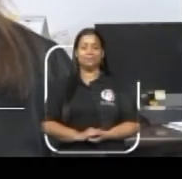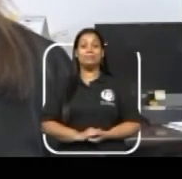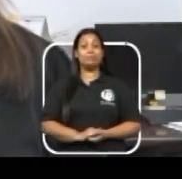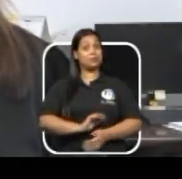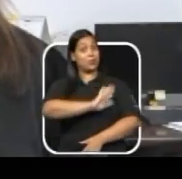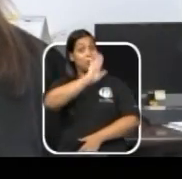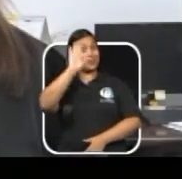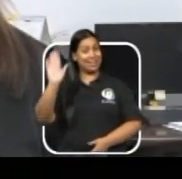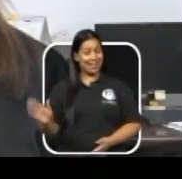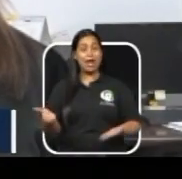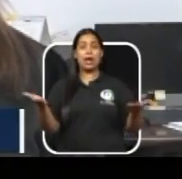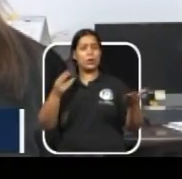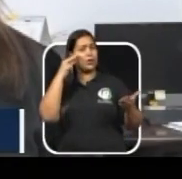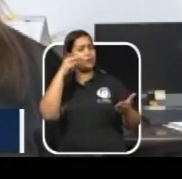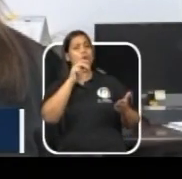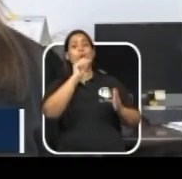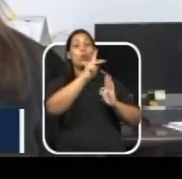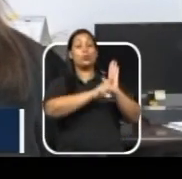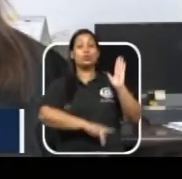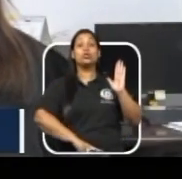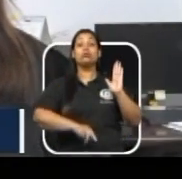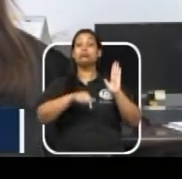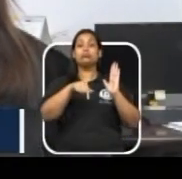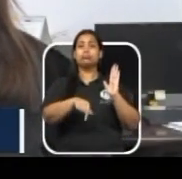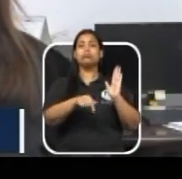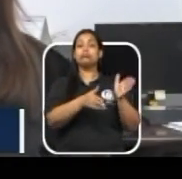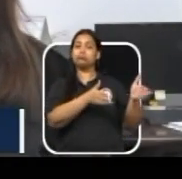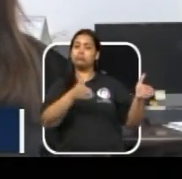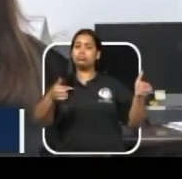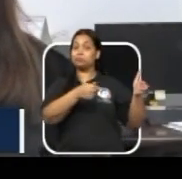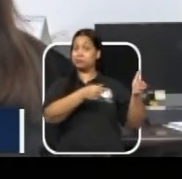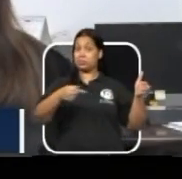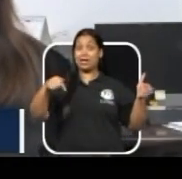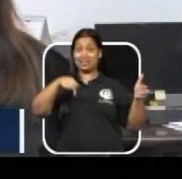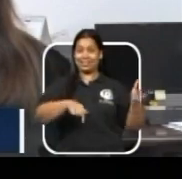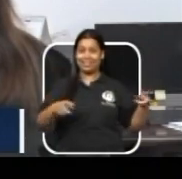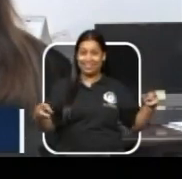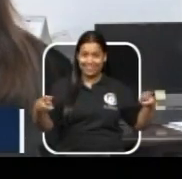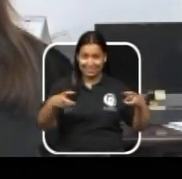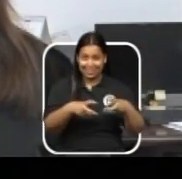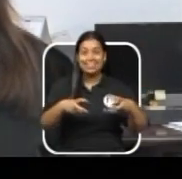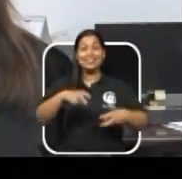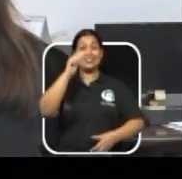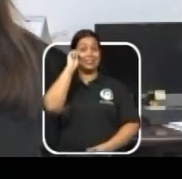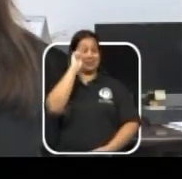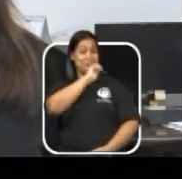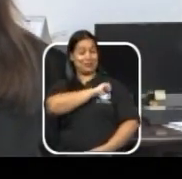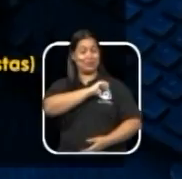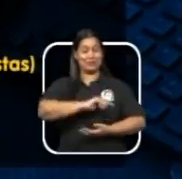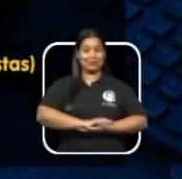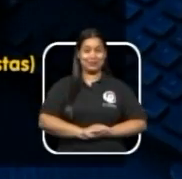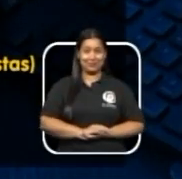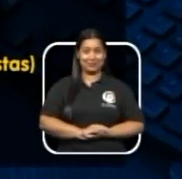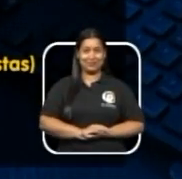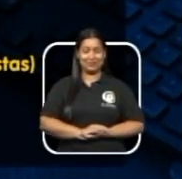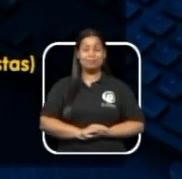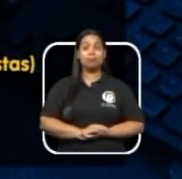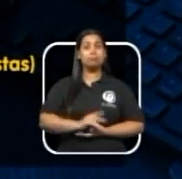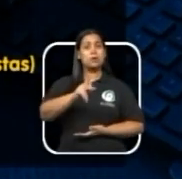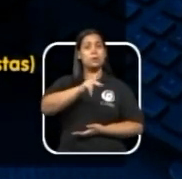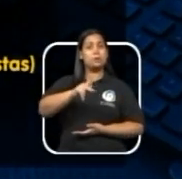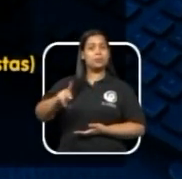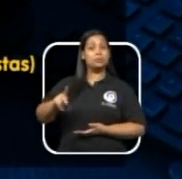Olá, confira os projetos protocolados nesta semana aqui na Câmara Municipal de São José do Rio Preto. O presidente